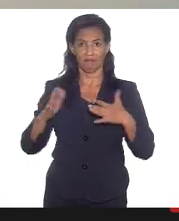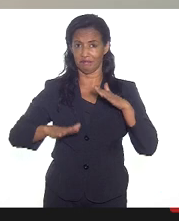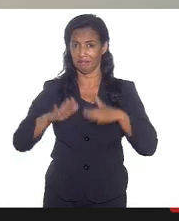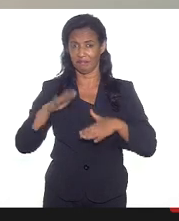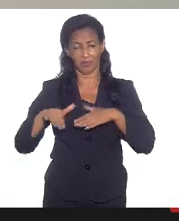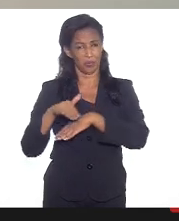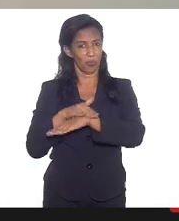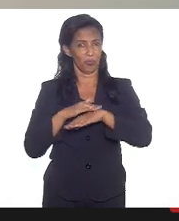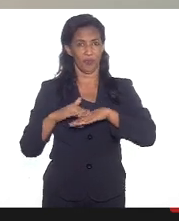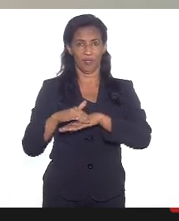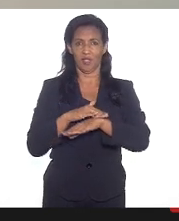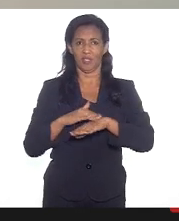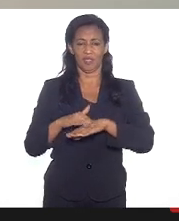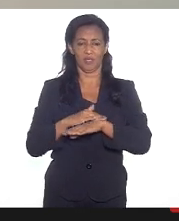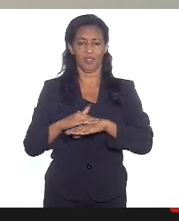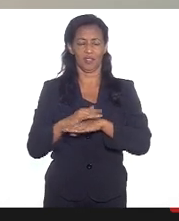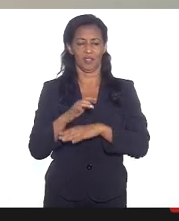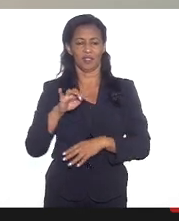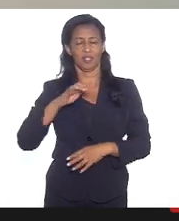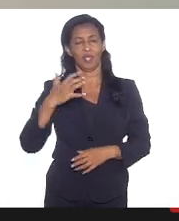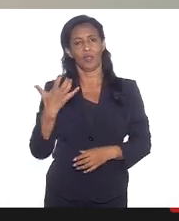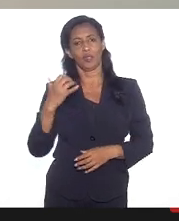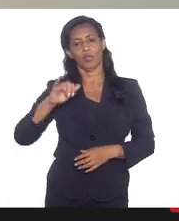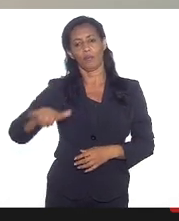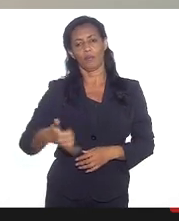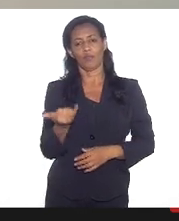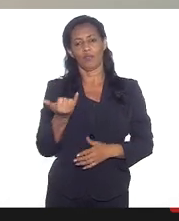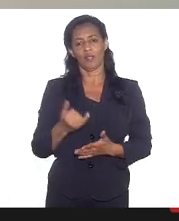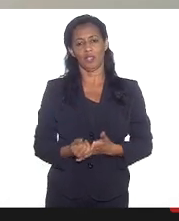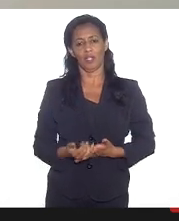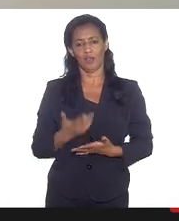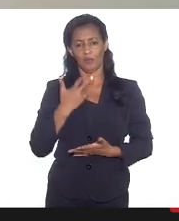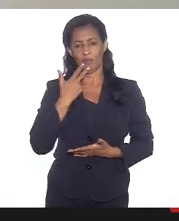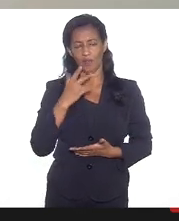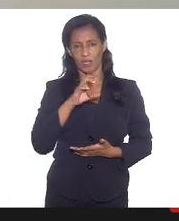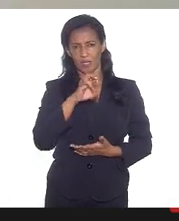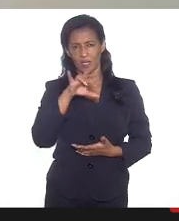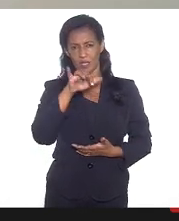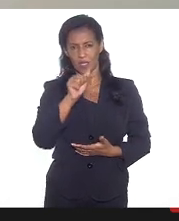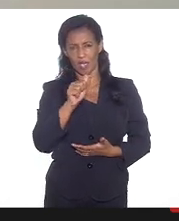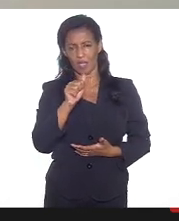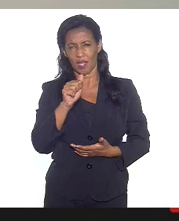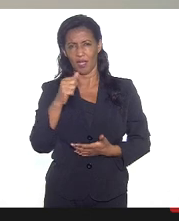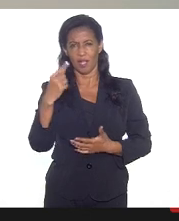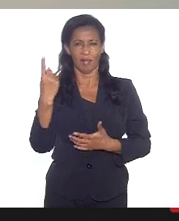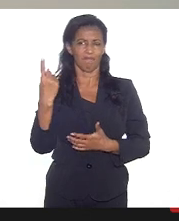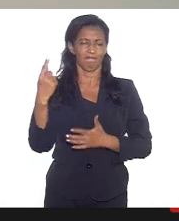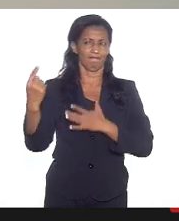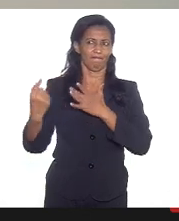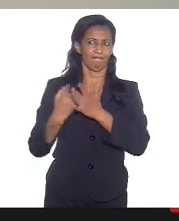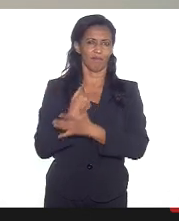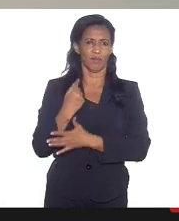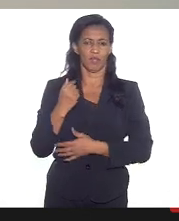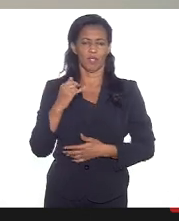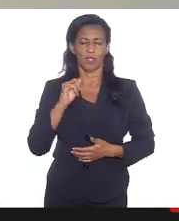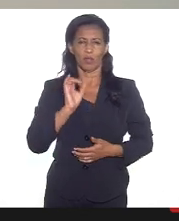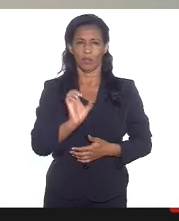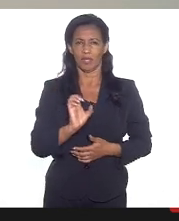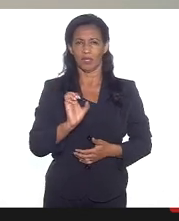conversando... eu queria só aproveitar para dizer que a questão que a Célia Jordão levantou, a deputada Célia Jordão levantou sobre o